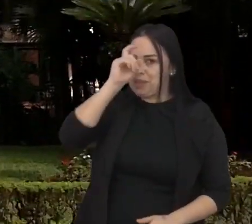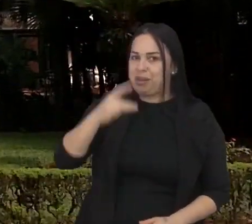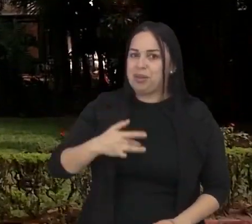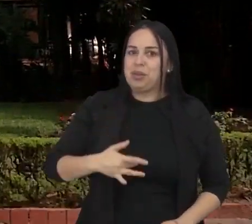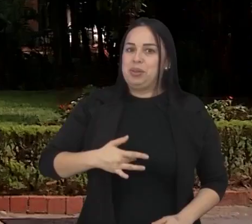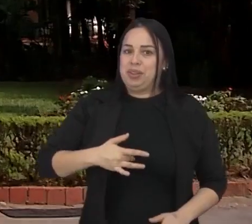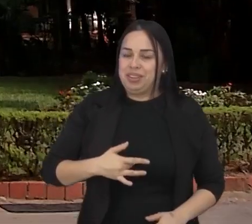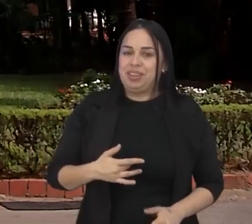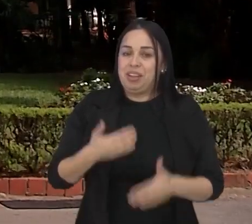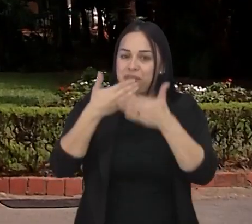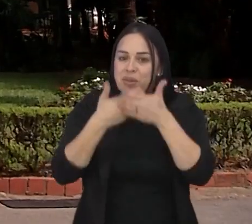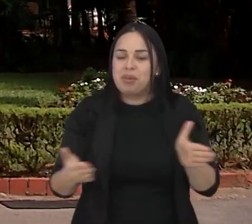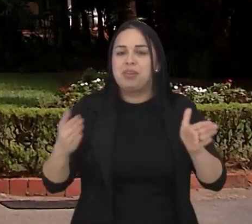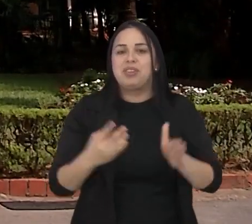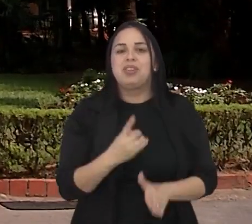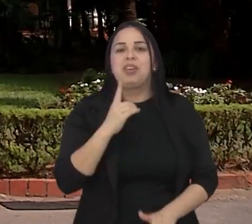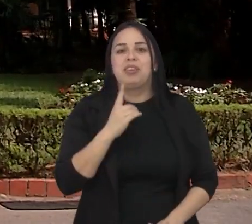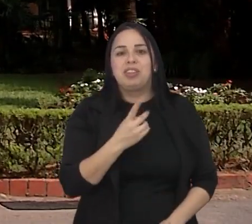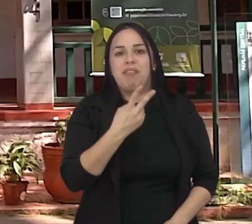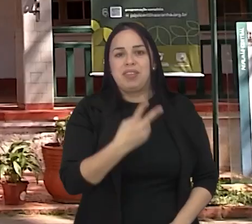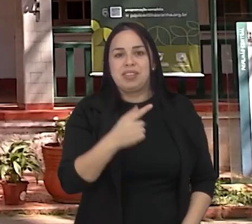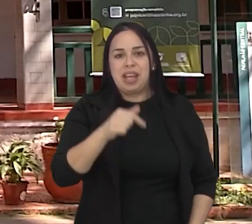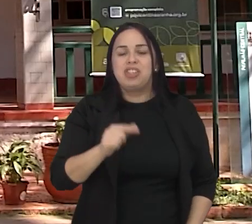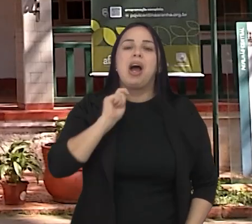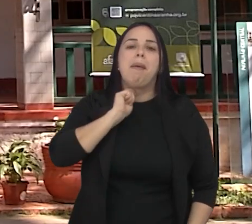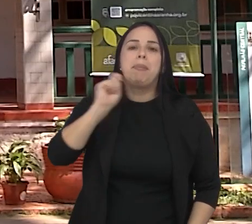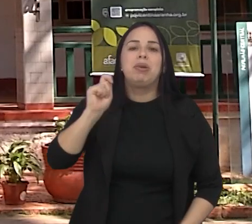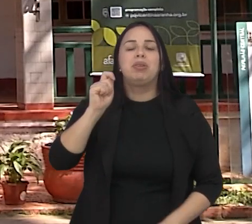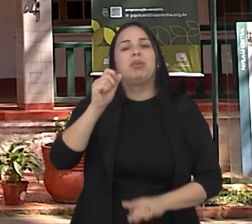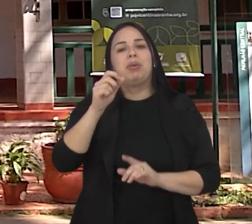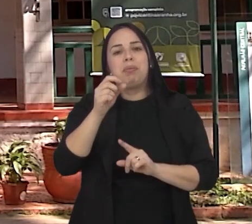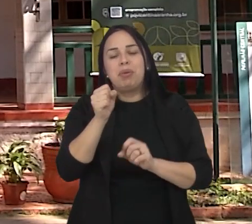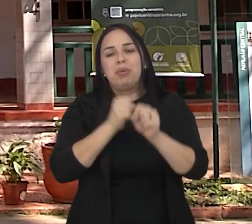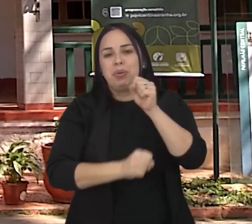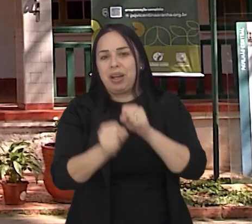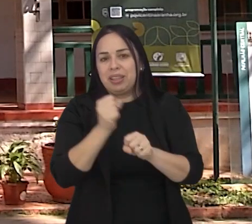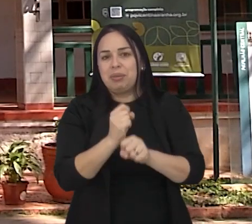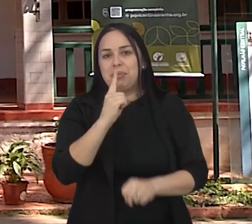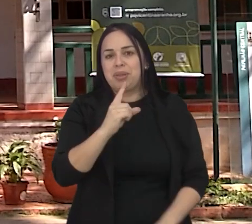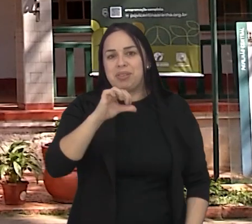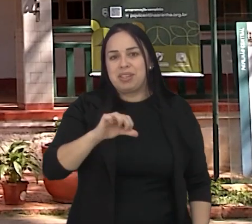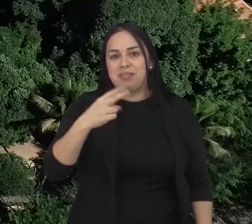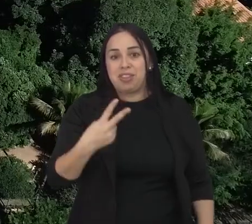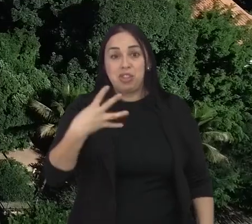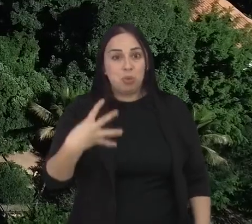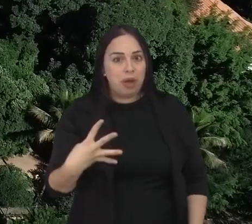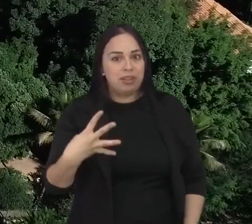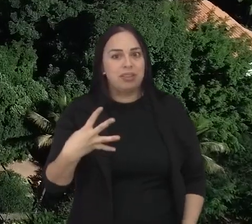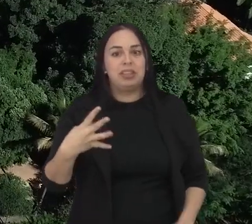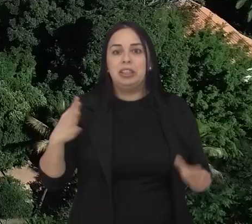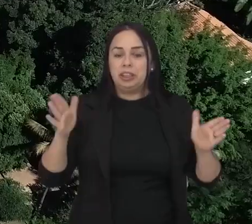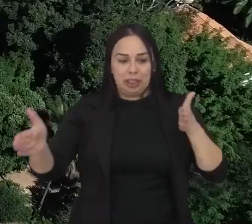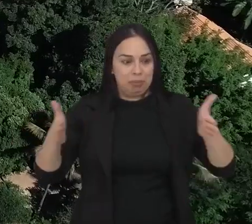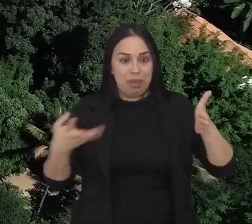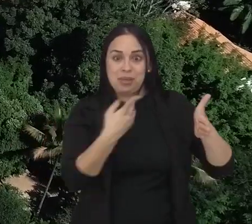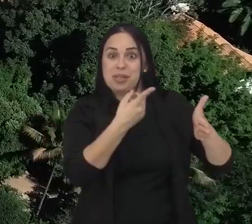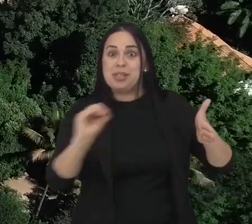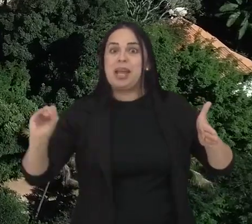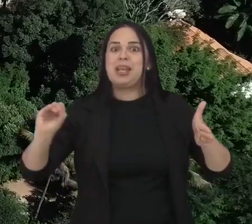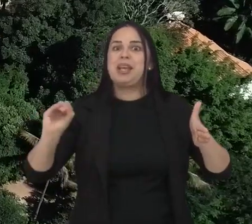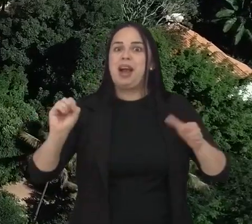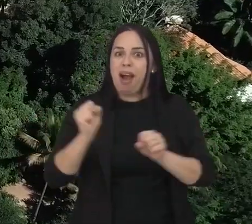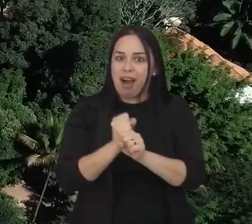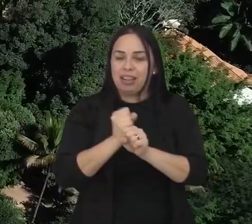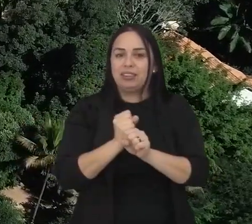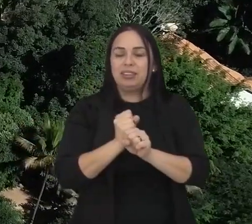Aranha foi inaugurado em 27 de abril de 1924, há 100 anos. Se tornou um dos maiores